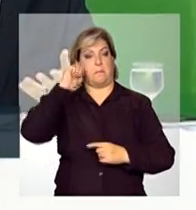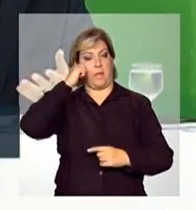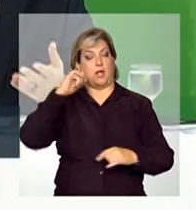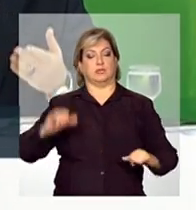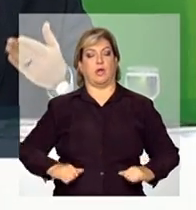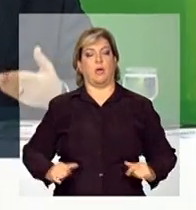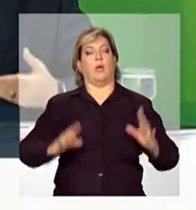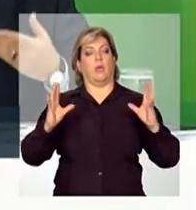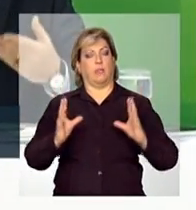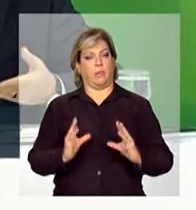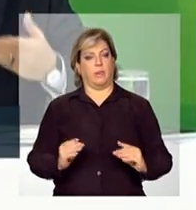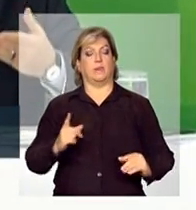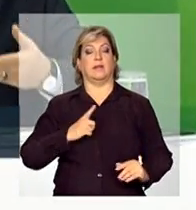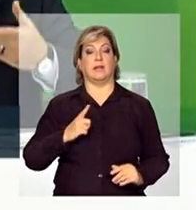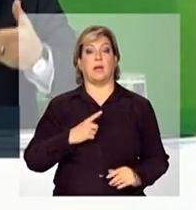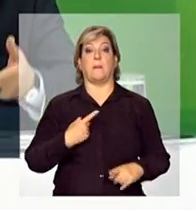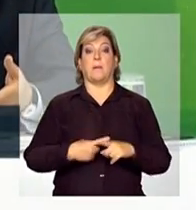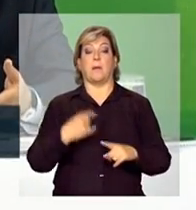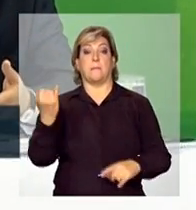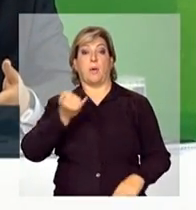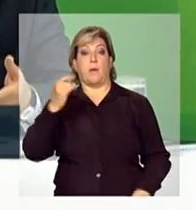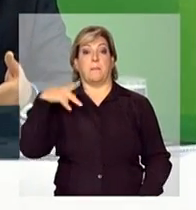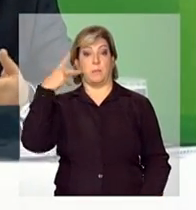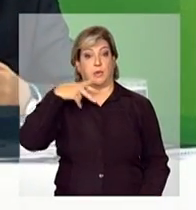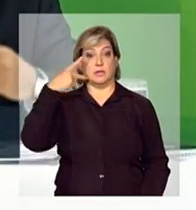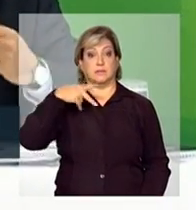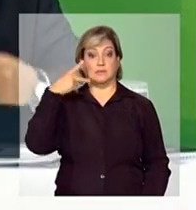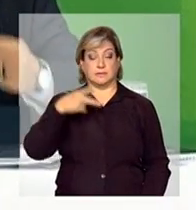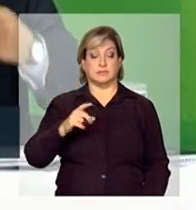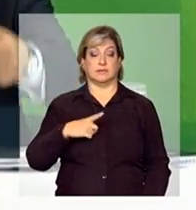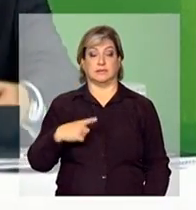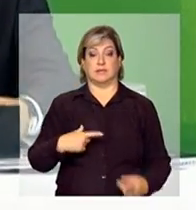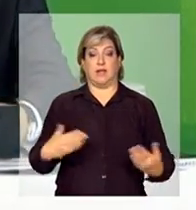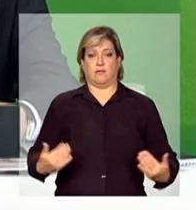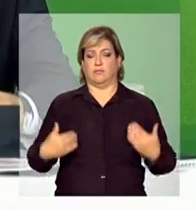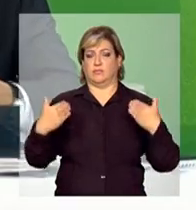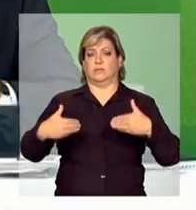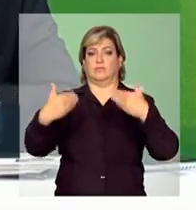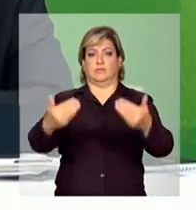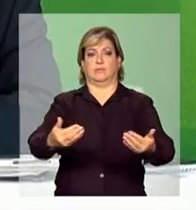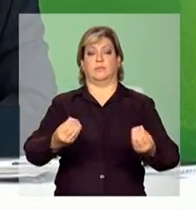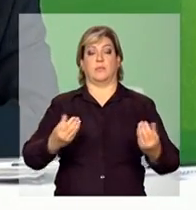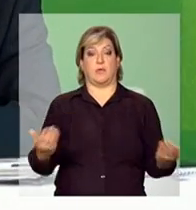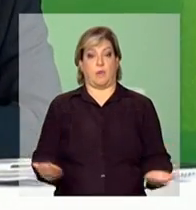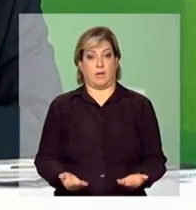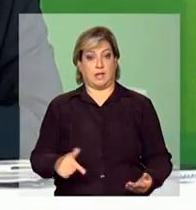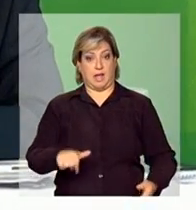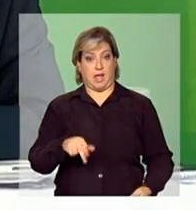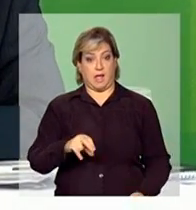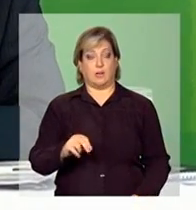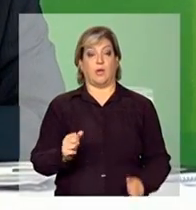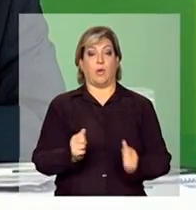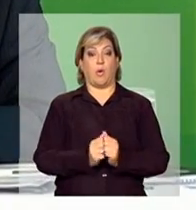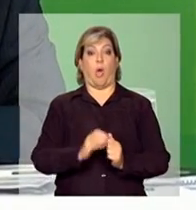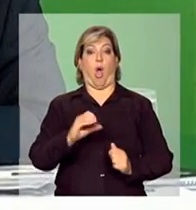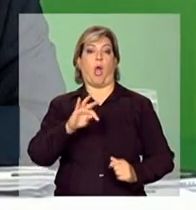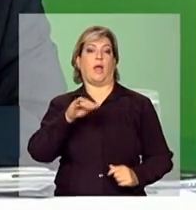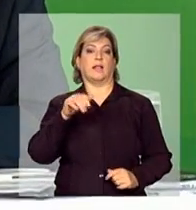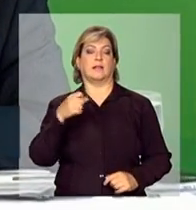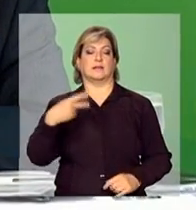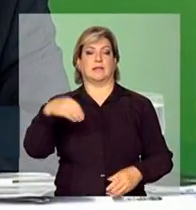reconhecido pela importância das políticas de ação afirmativas que nós avançamos mais ainda esse ano com a política das cotas nas